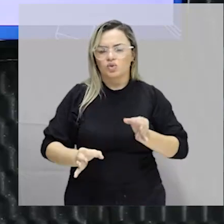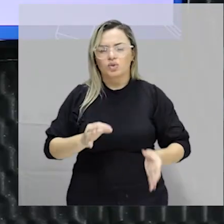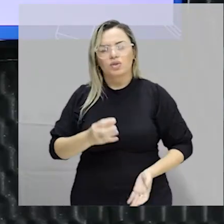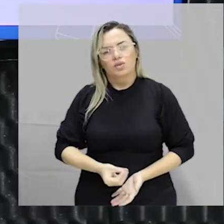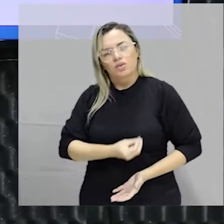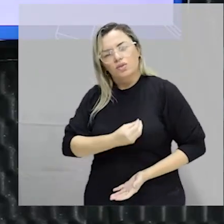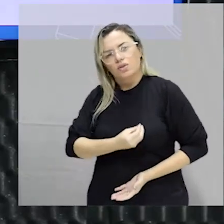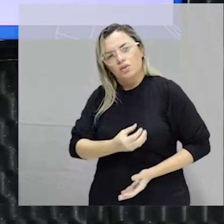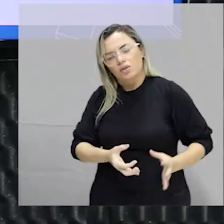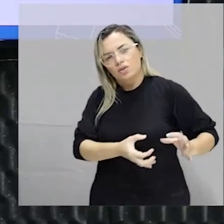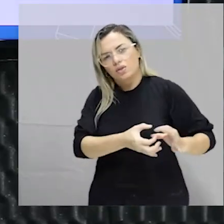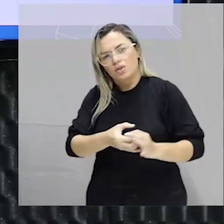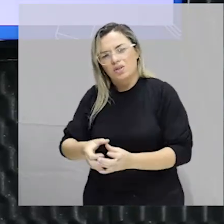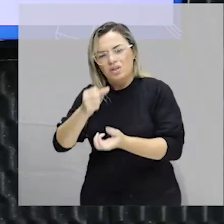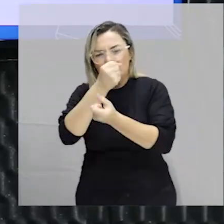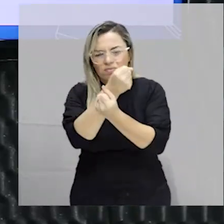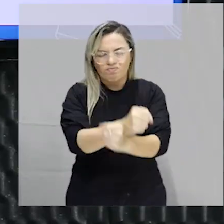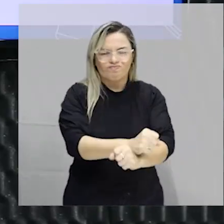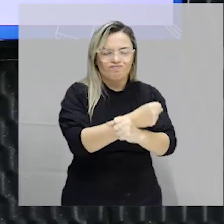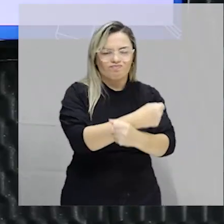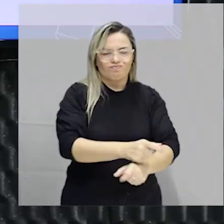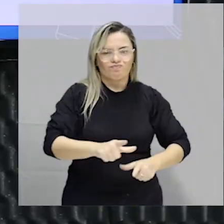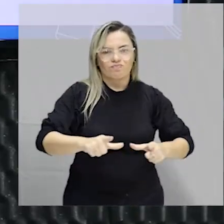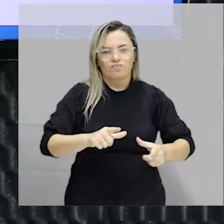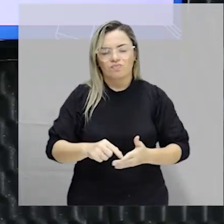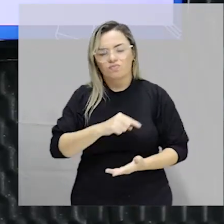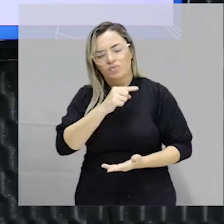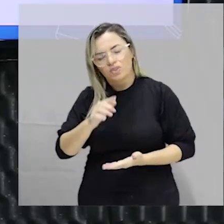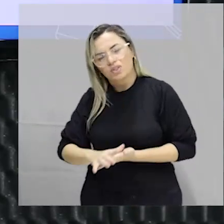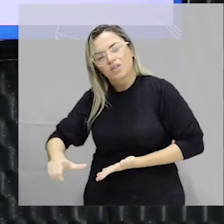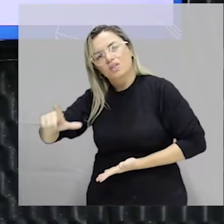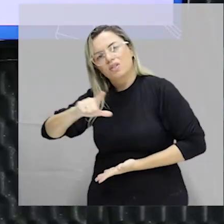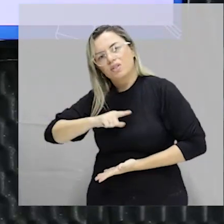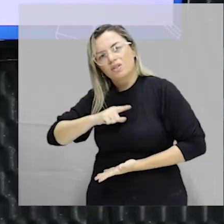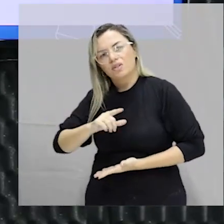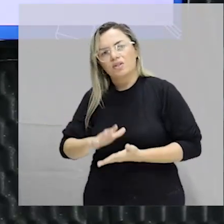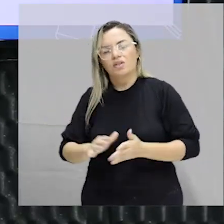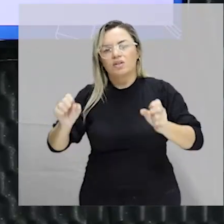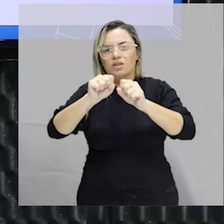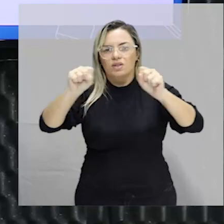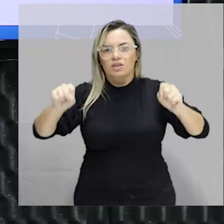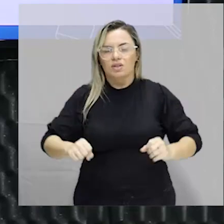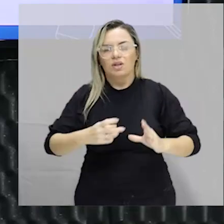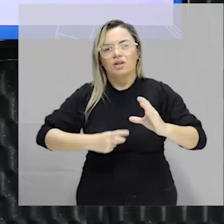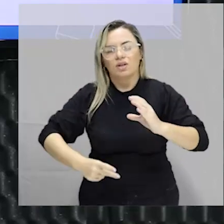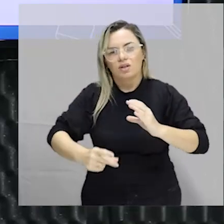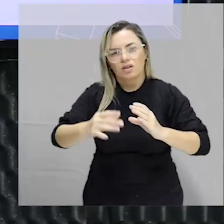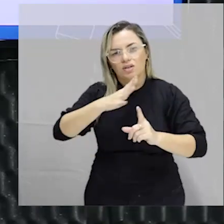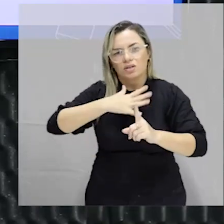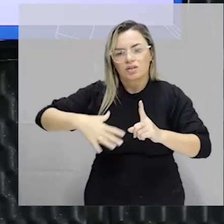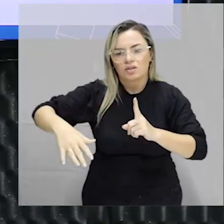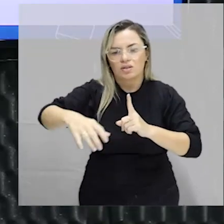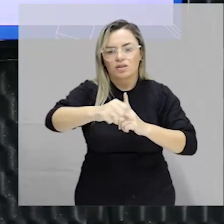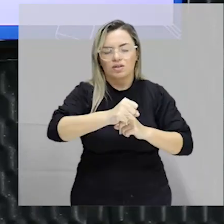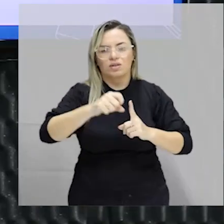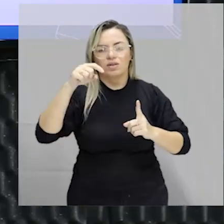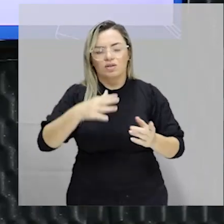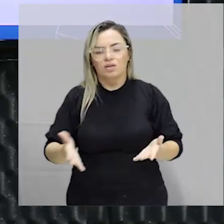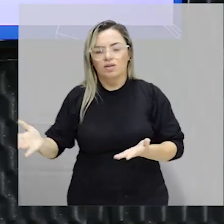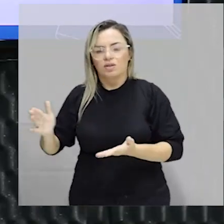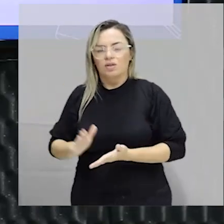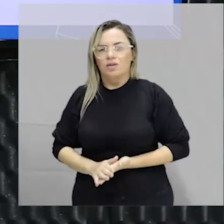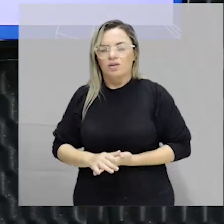nesse processo de exploração e de dominação que existe no sistema produtivo e na sociedade. Então, a partir